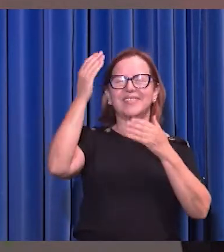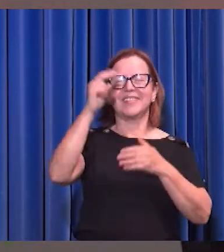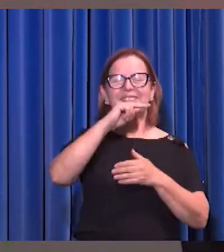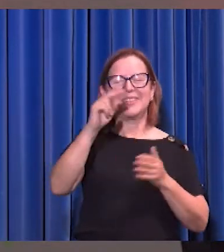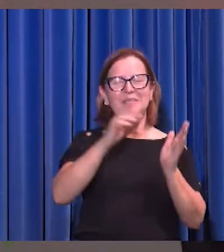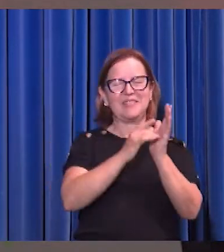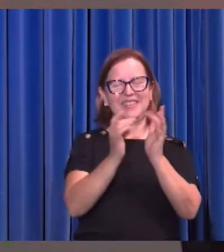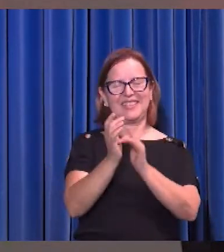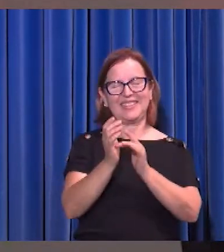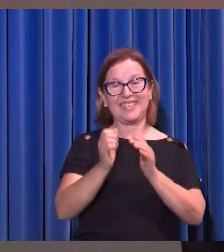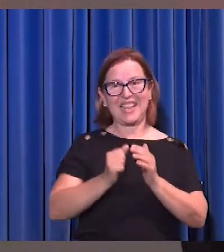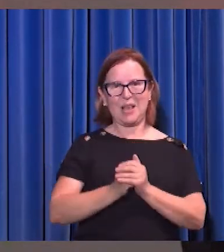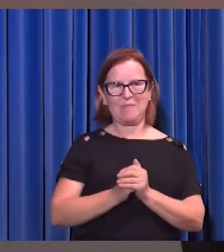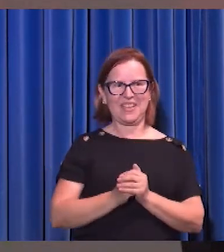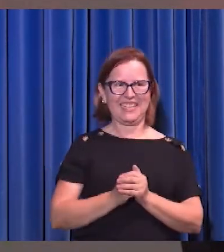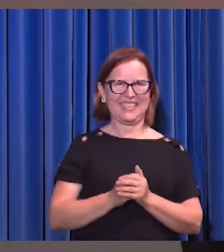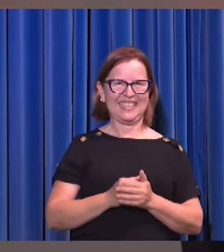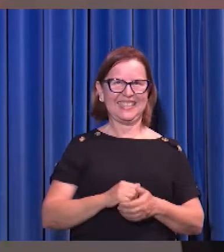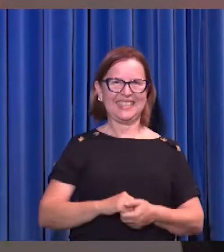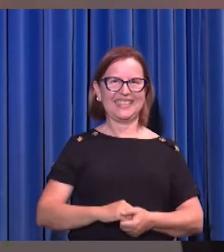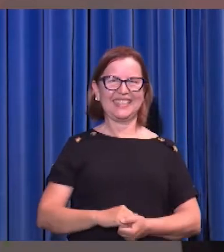de Jesus. Amém.